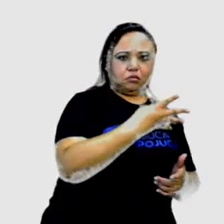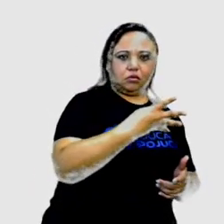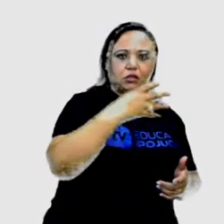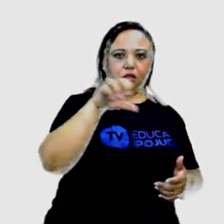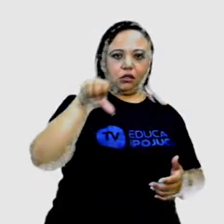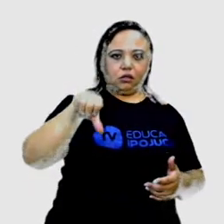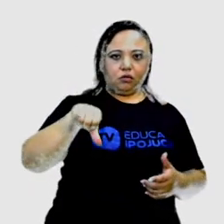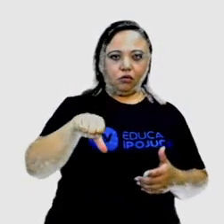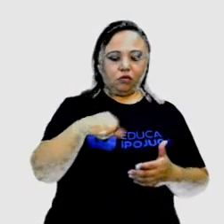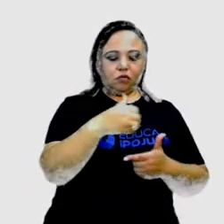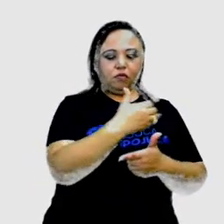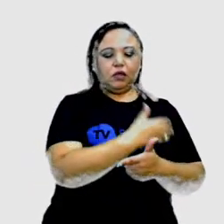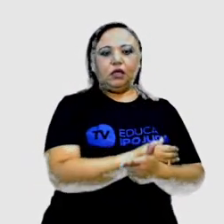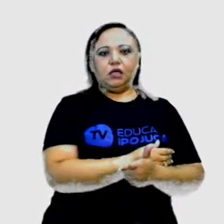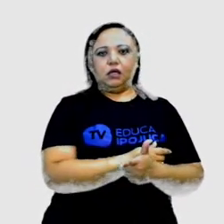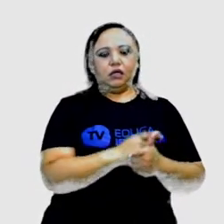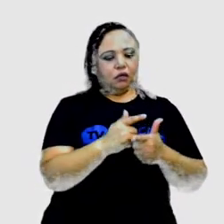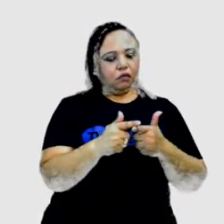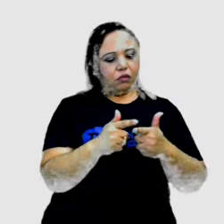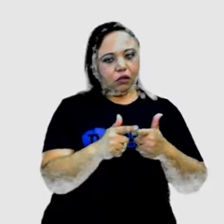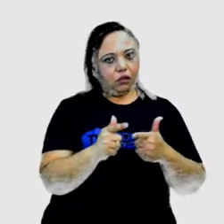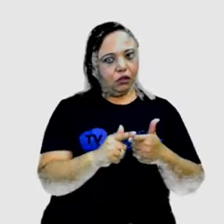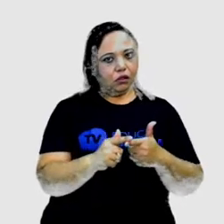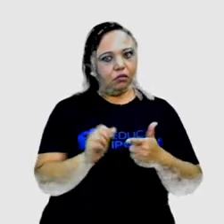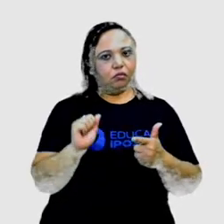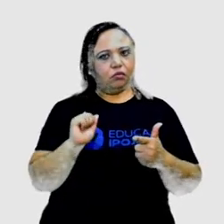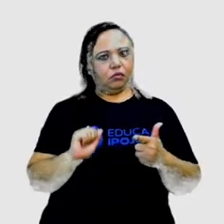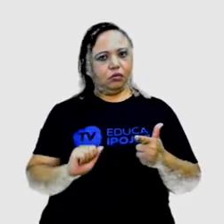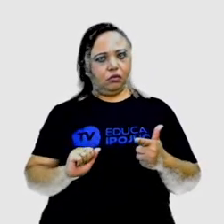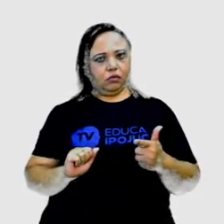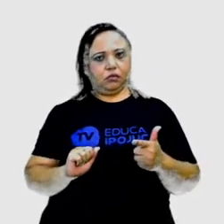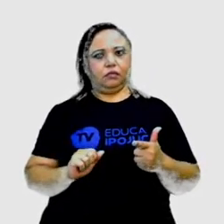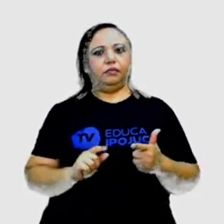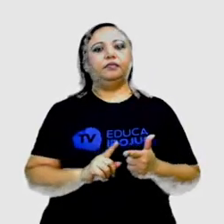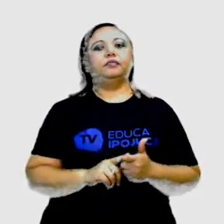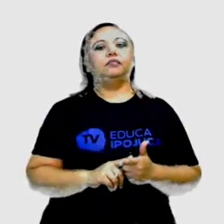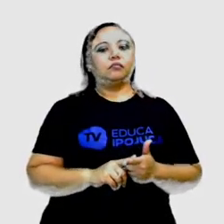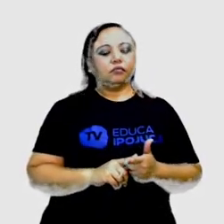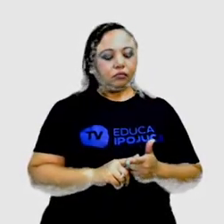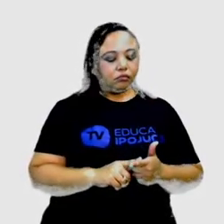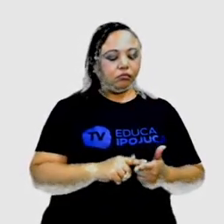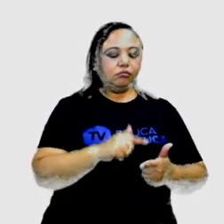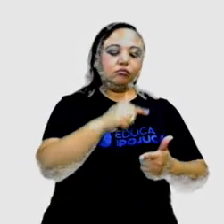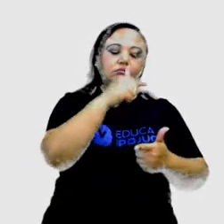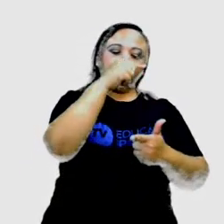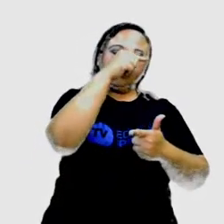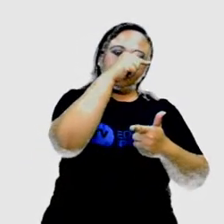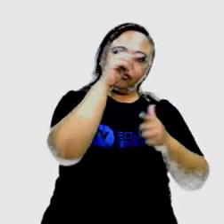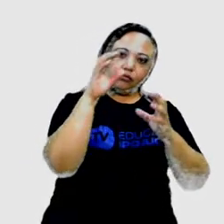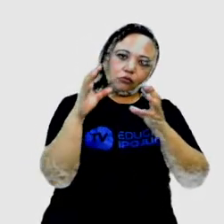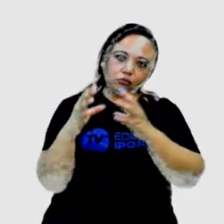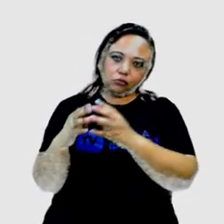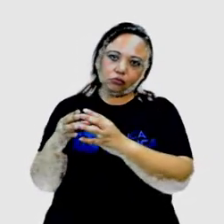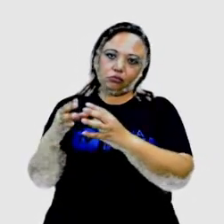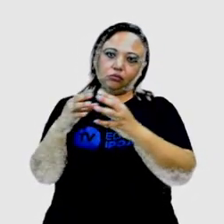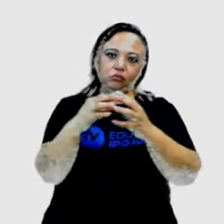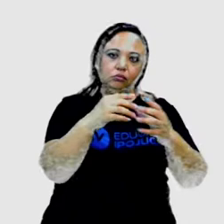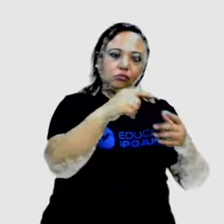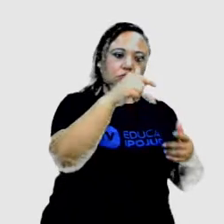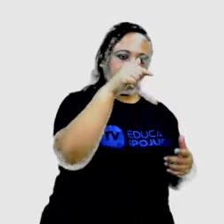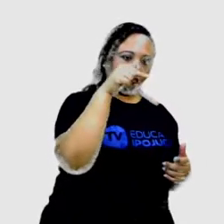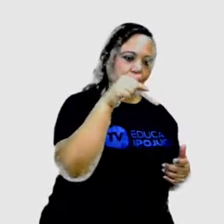ali e separar sete grupinhos com sete bolinhas. Ou